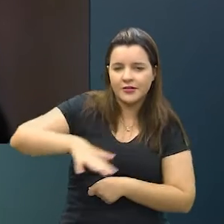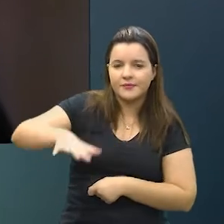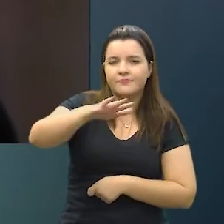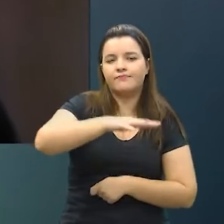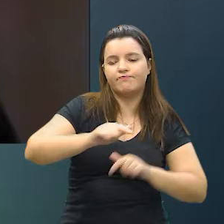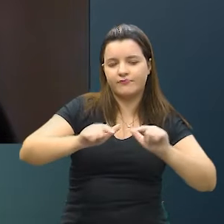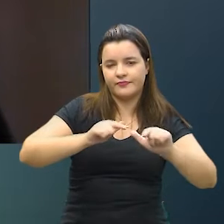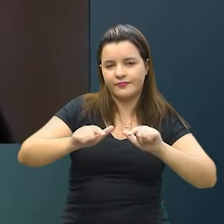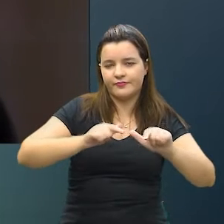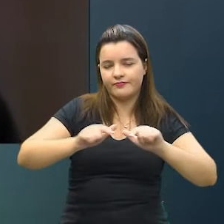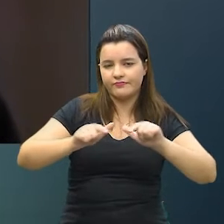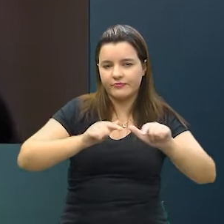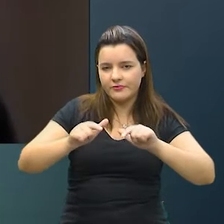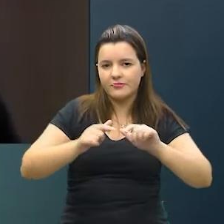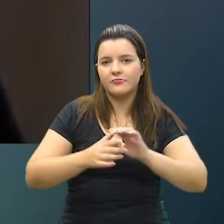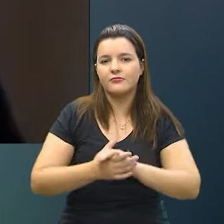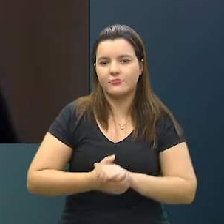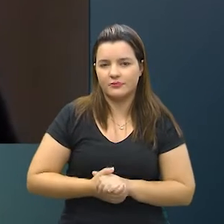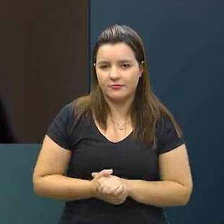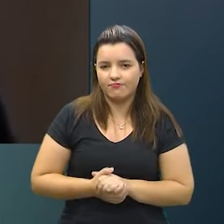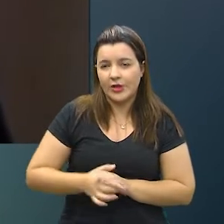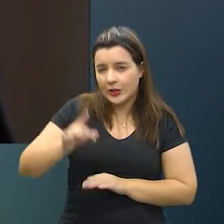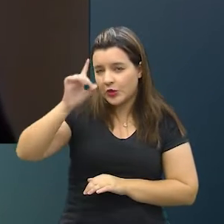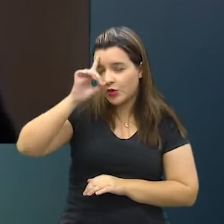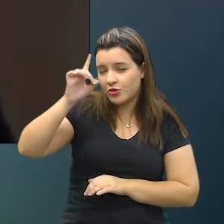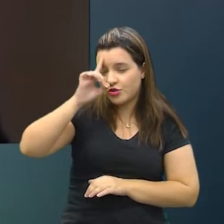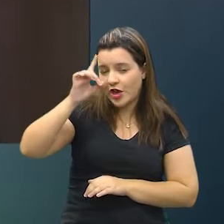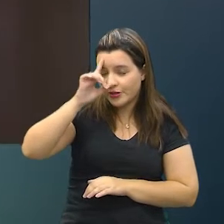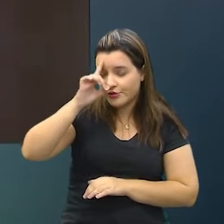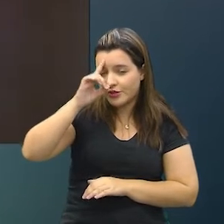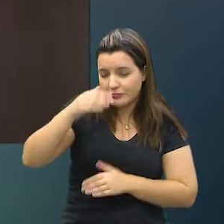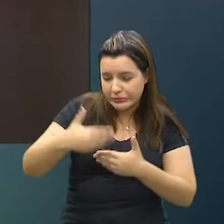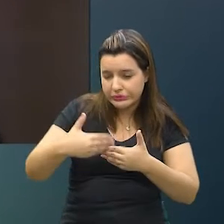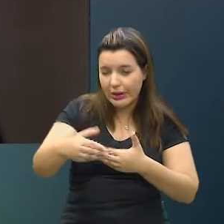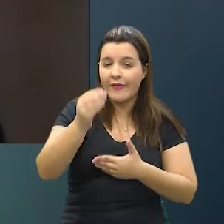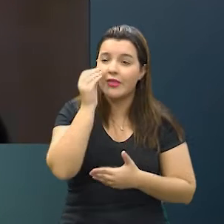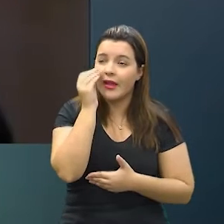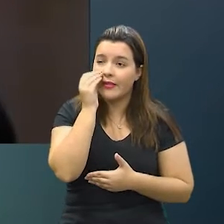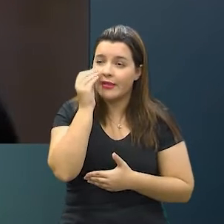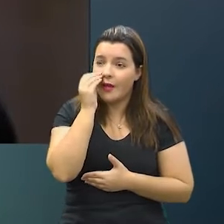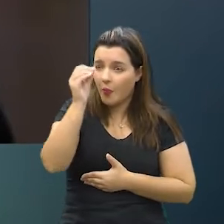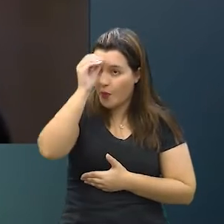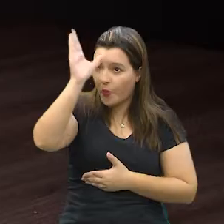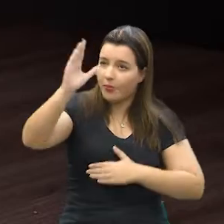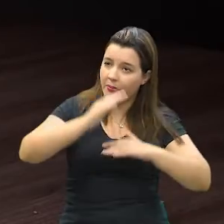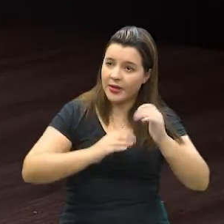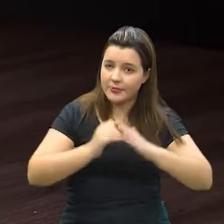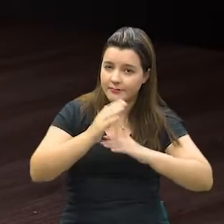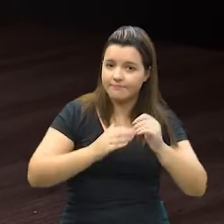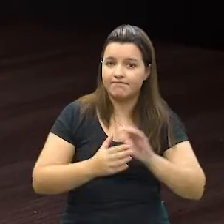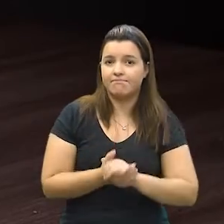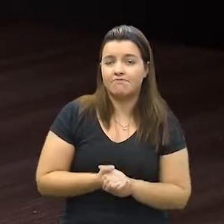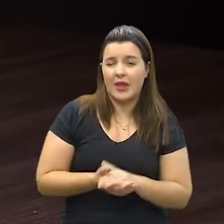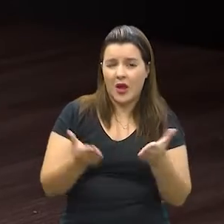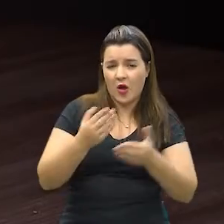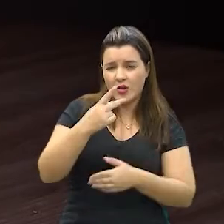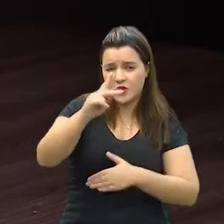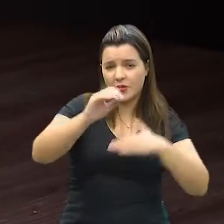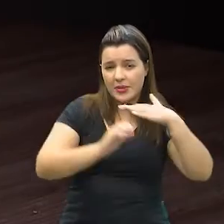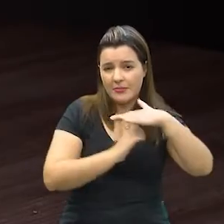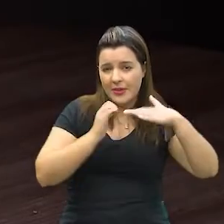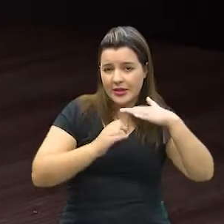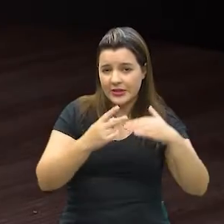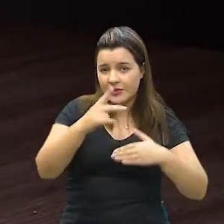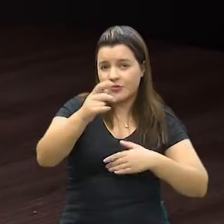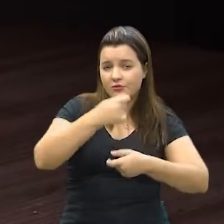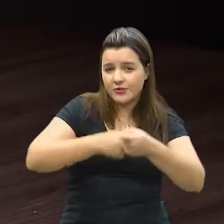aí e aplicar isso no dia a dia de negócios, né? Agora, quando a gente fala da sua empresa,